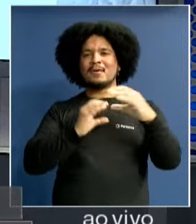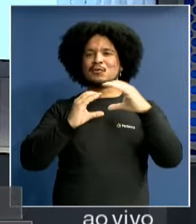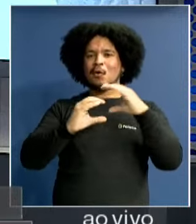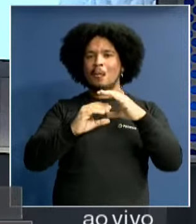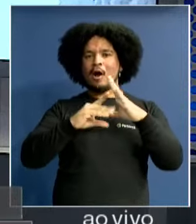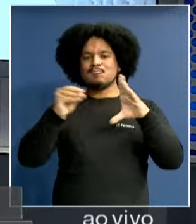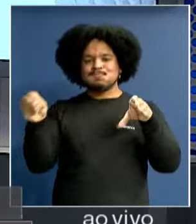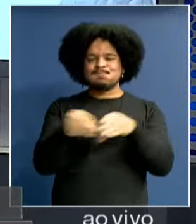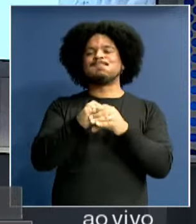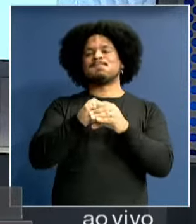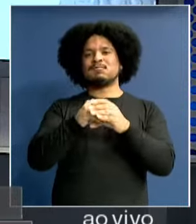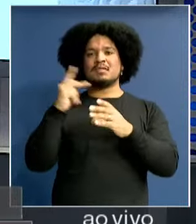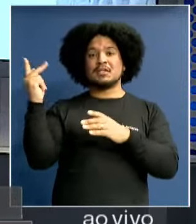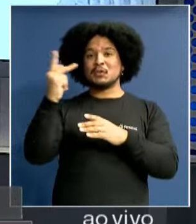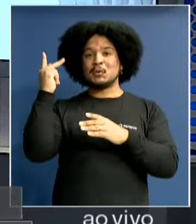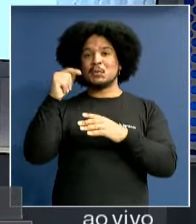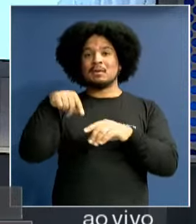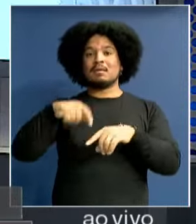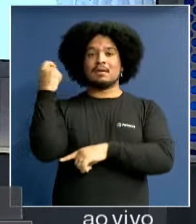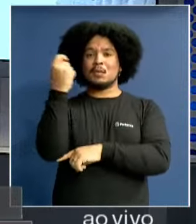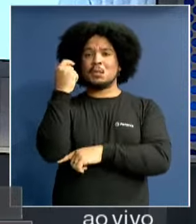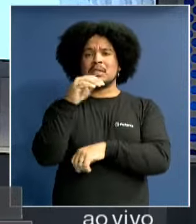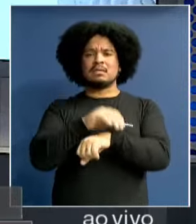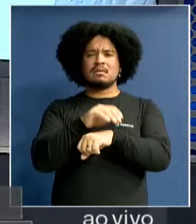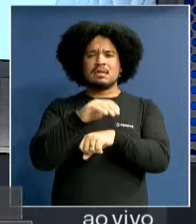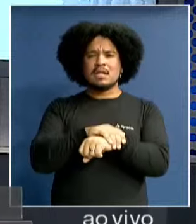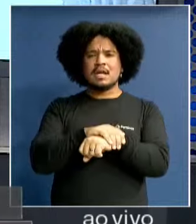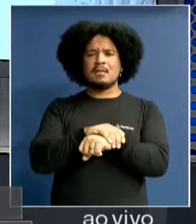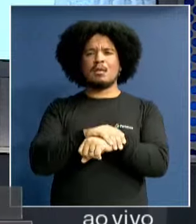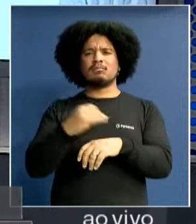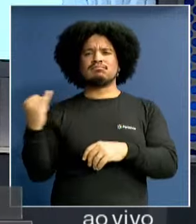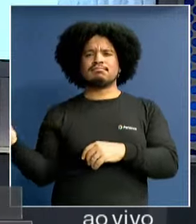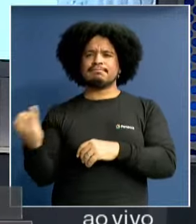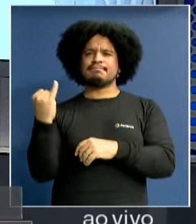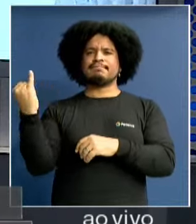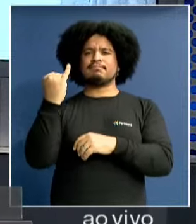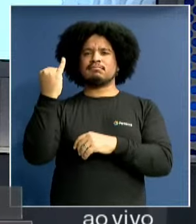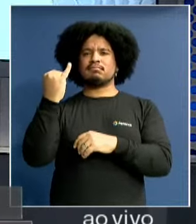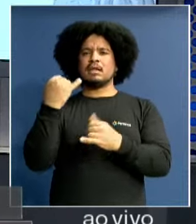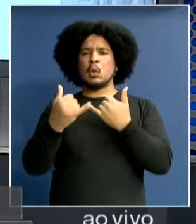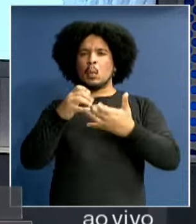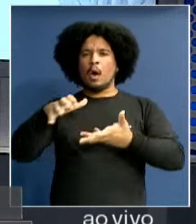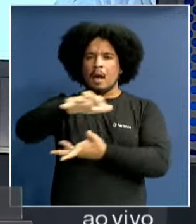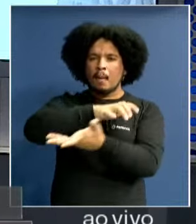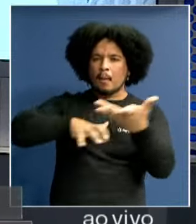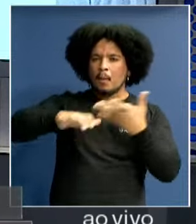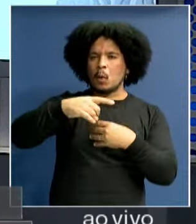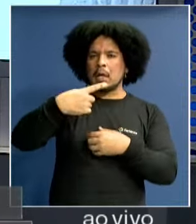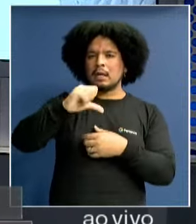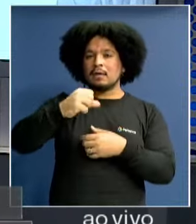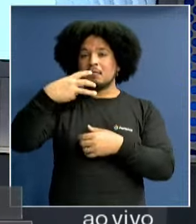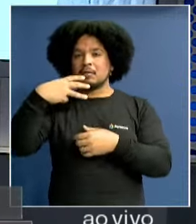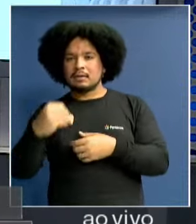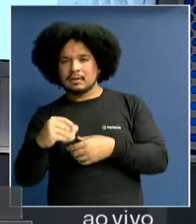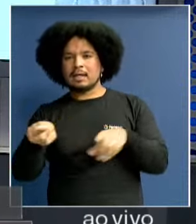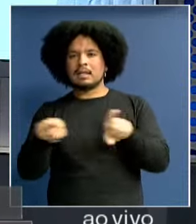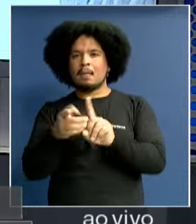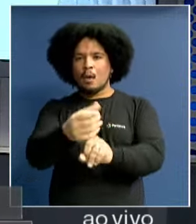história do Rio Grande do Sul e em momentos tão importantes, né? Revolução de 30, o golpe militar